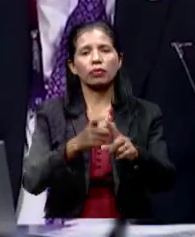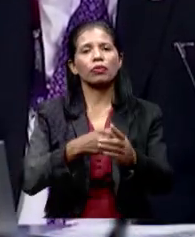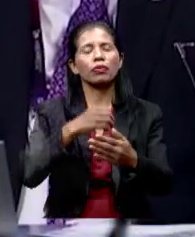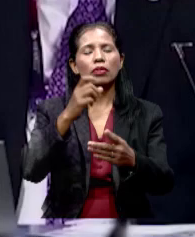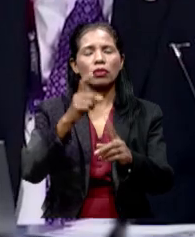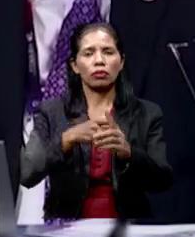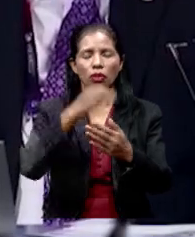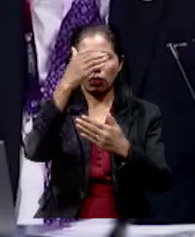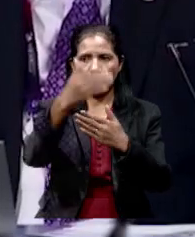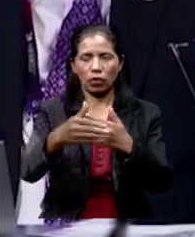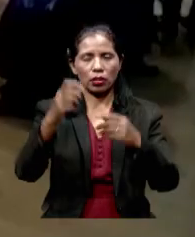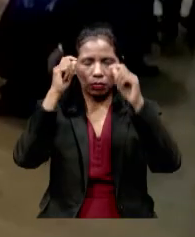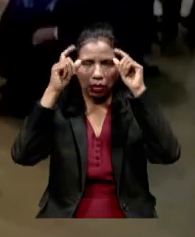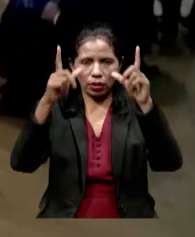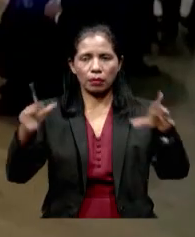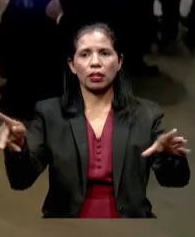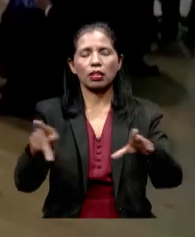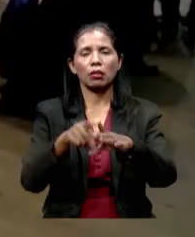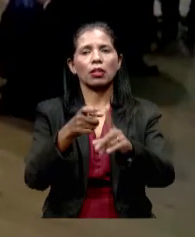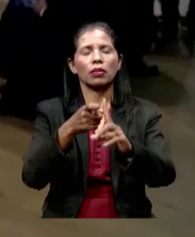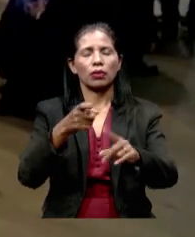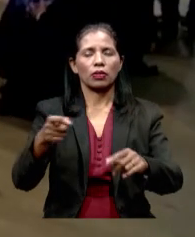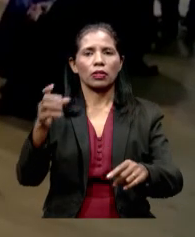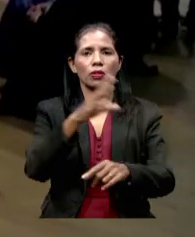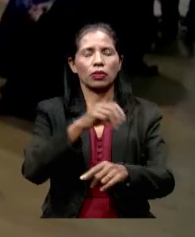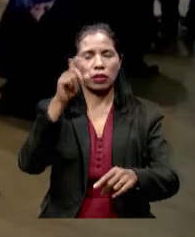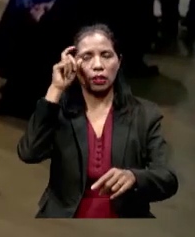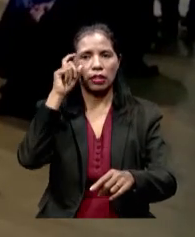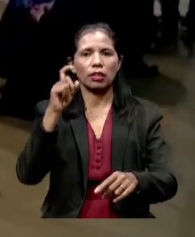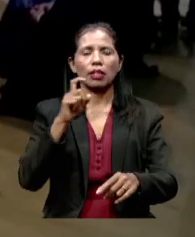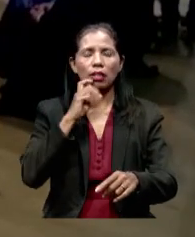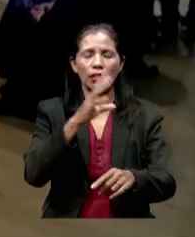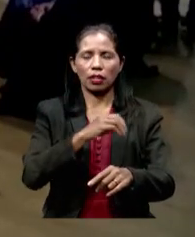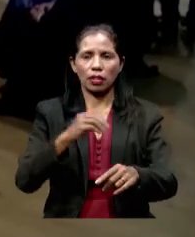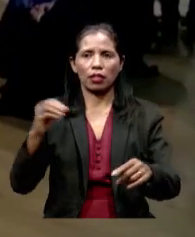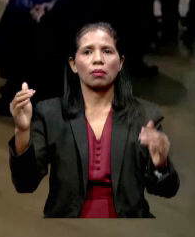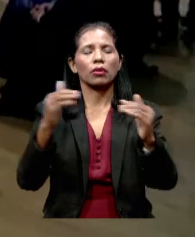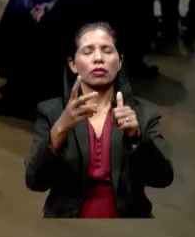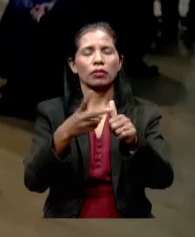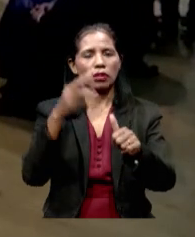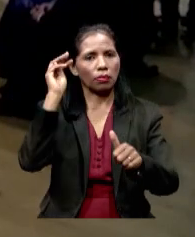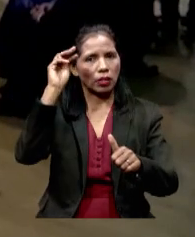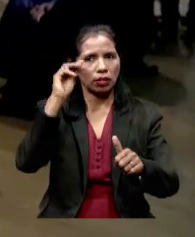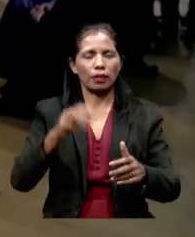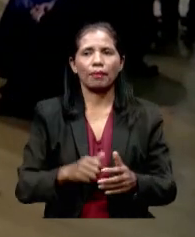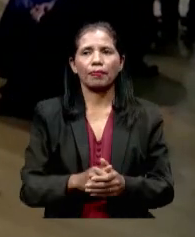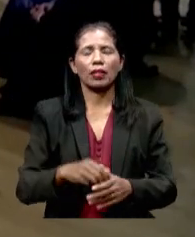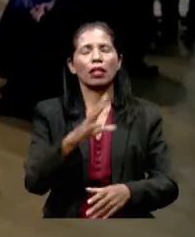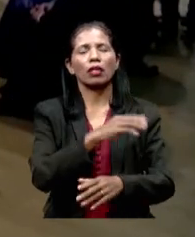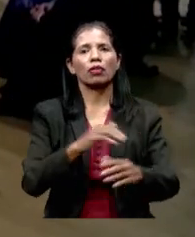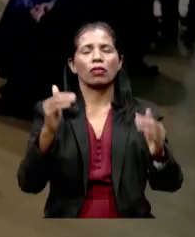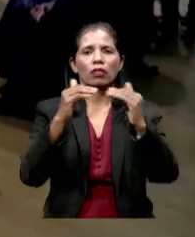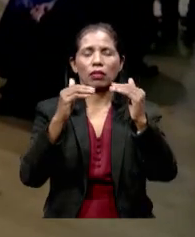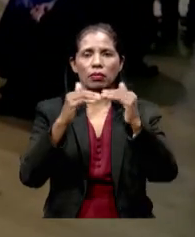representa o seu primeiro-ministro, Kairala Sananungsmão, ou delegação vice-ministra para assunto ASEAN. Tinencotuk leu se conferência alto